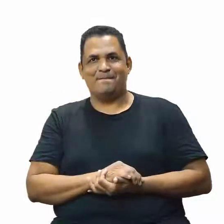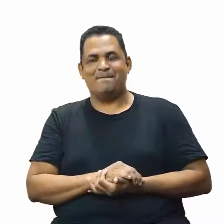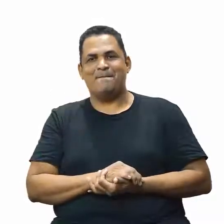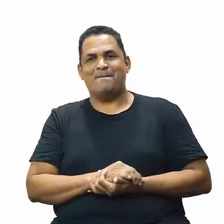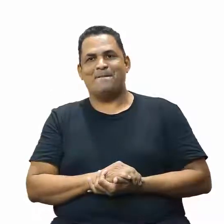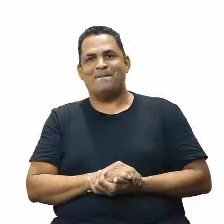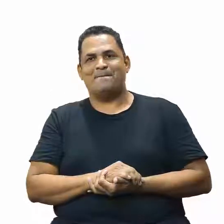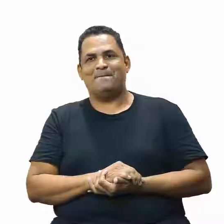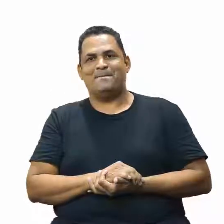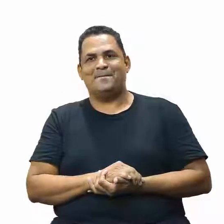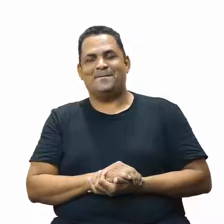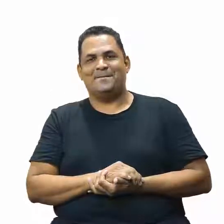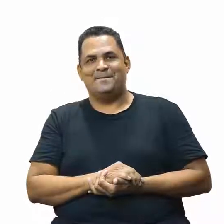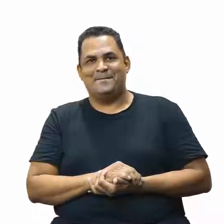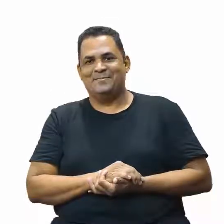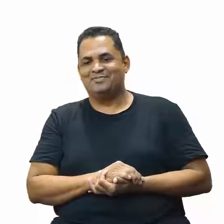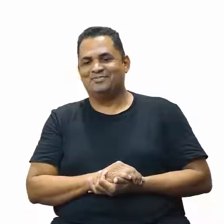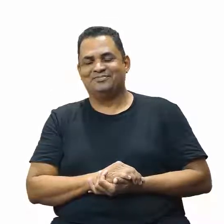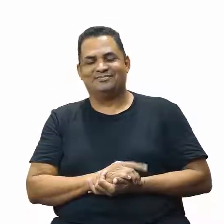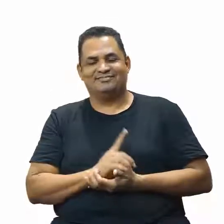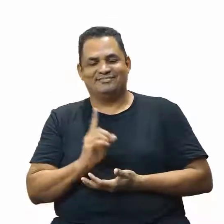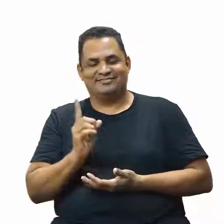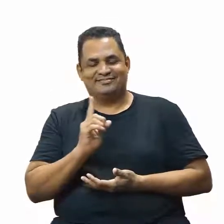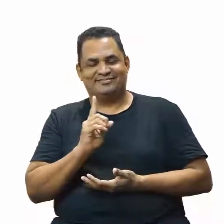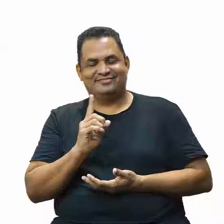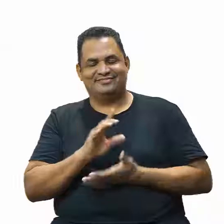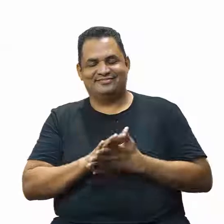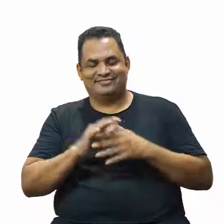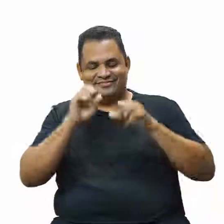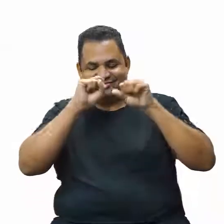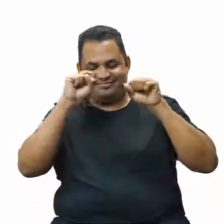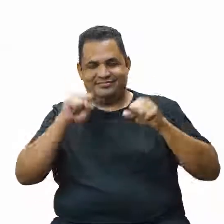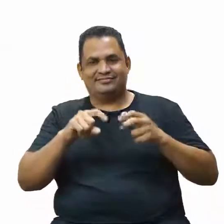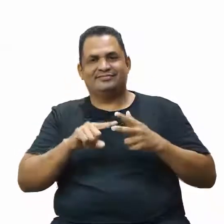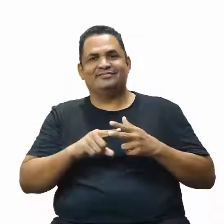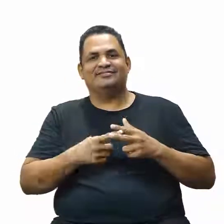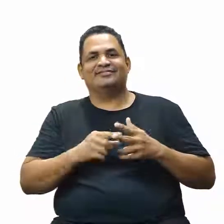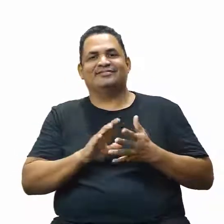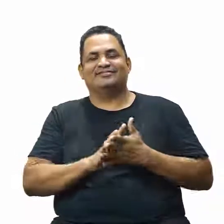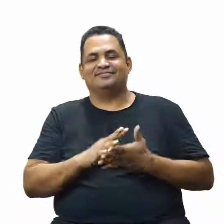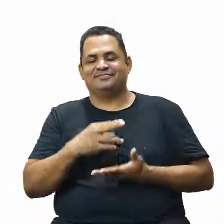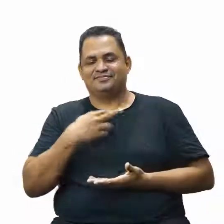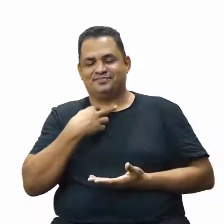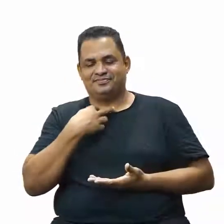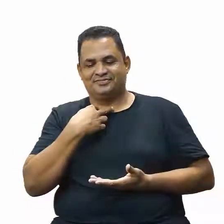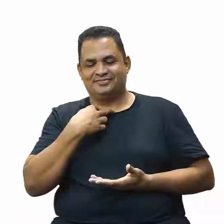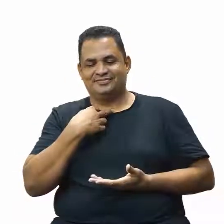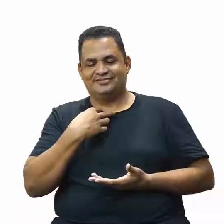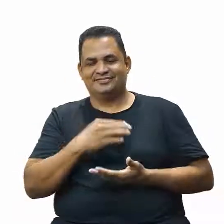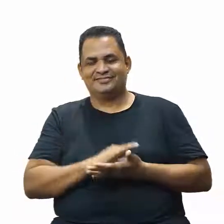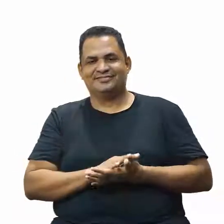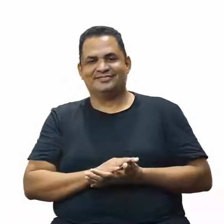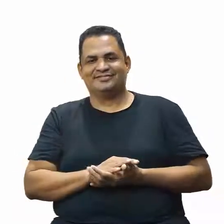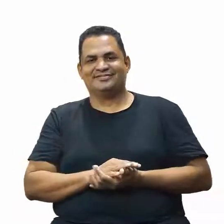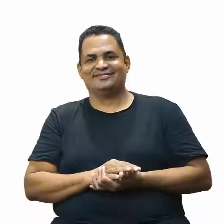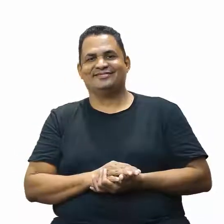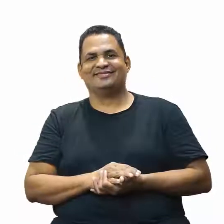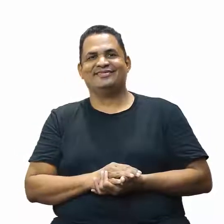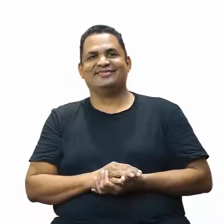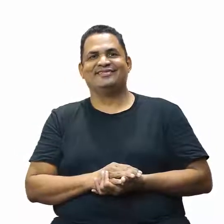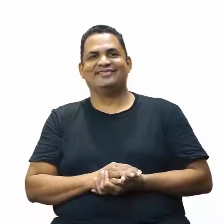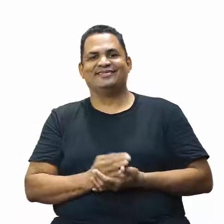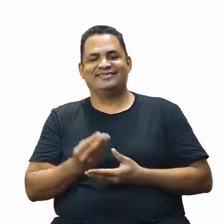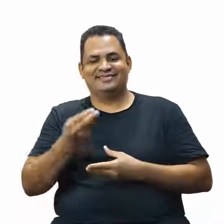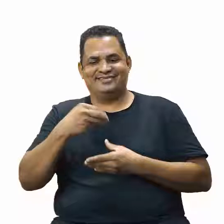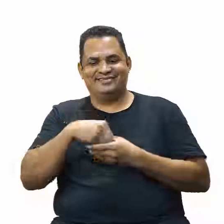gradagem? Não é um sistema mecânico. Você não pode usar a tobata, você não pode usar dentro